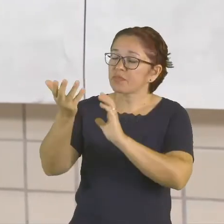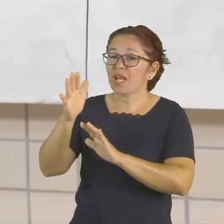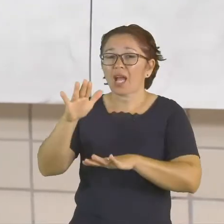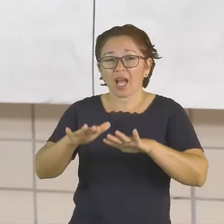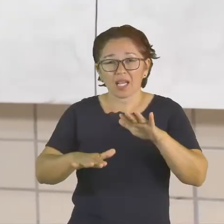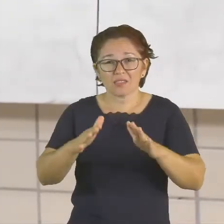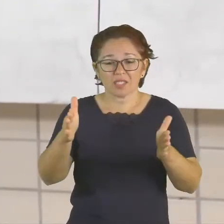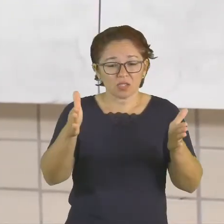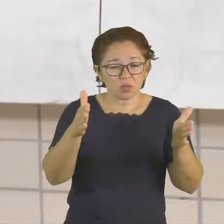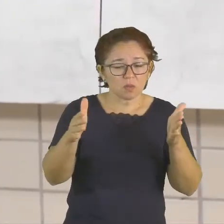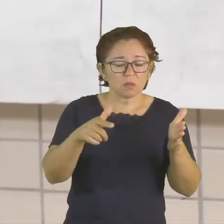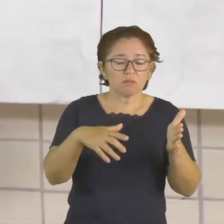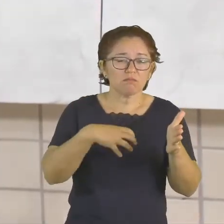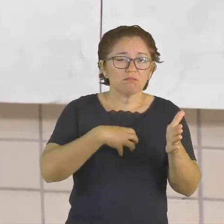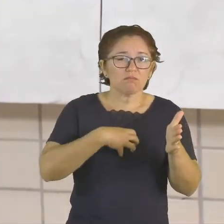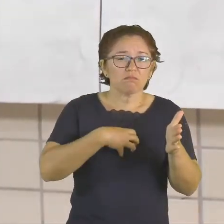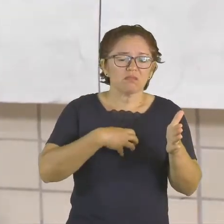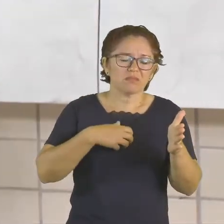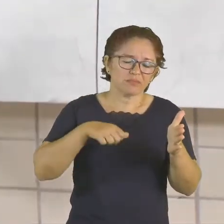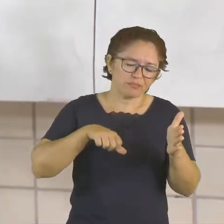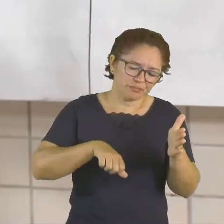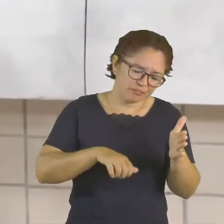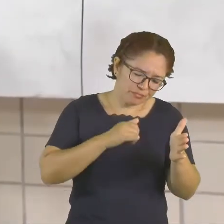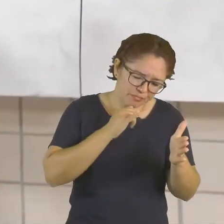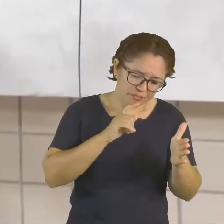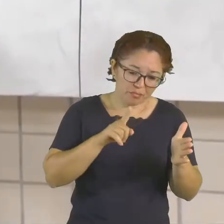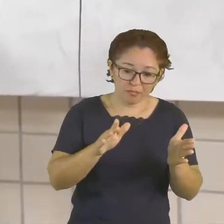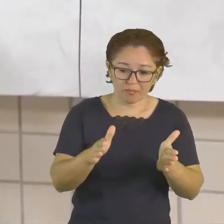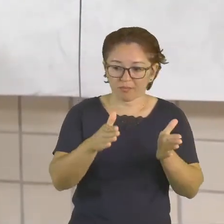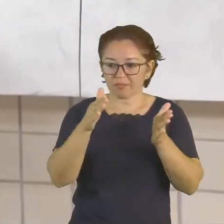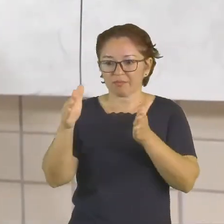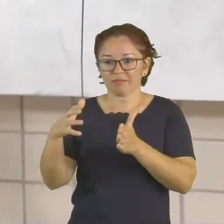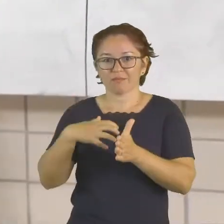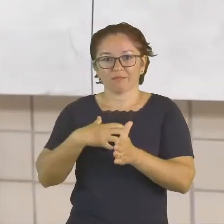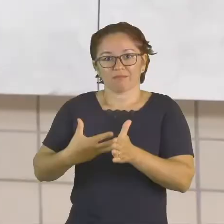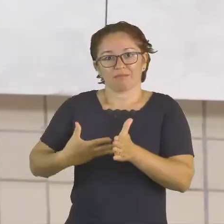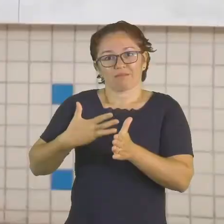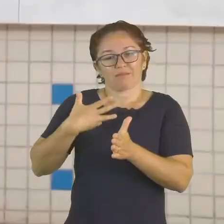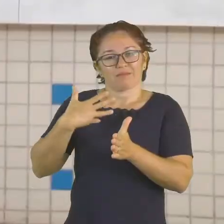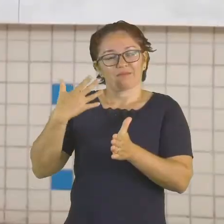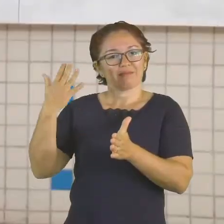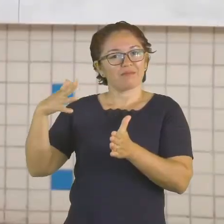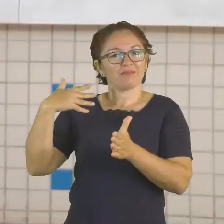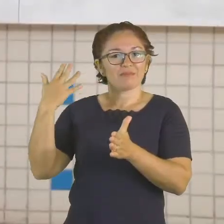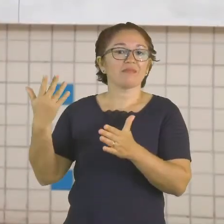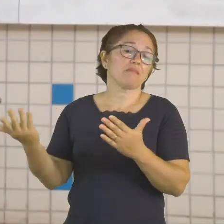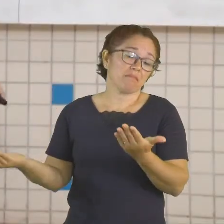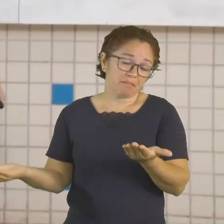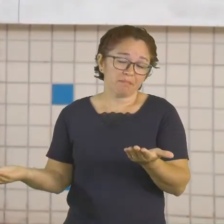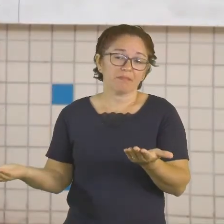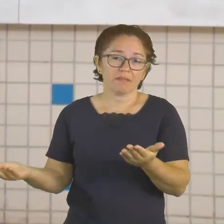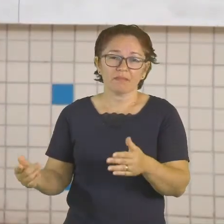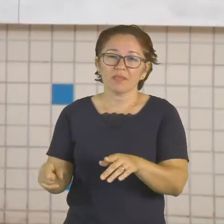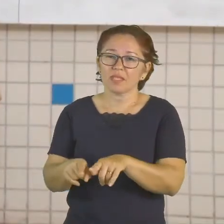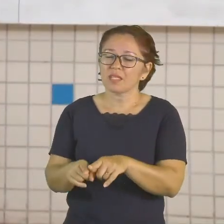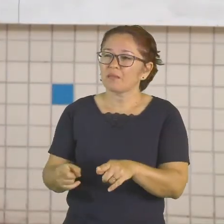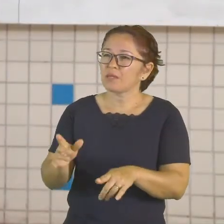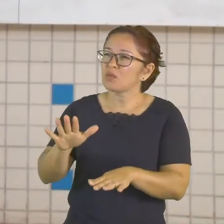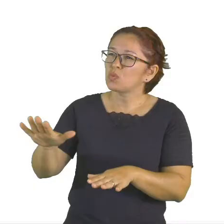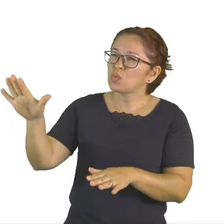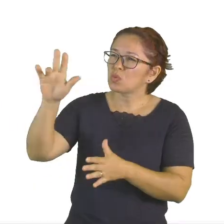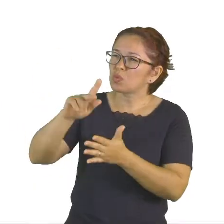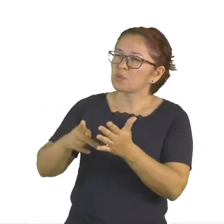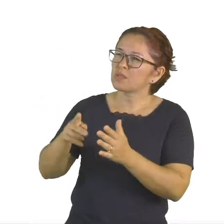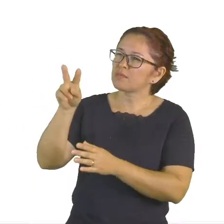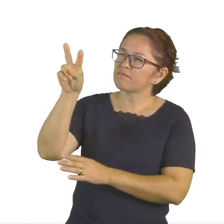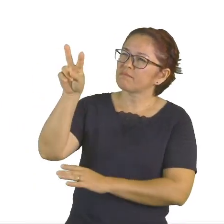baixo, meio quase mortos, em outros momentos nós nos animamos. Tem essa visão. E também tem a visão geral, que é o